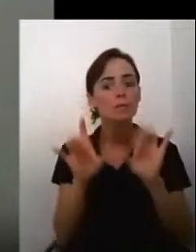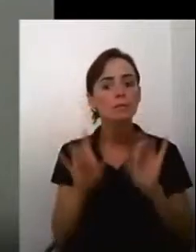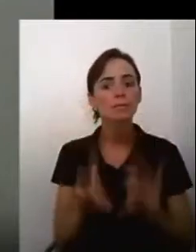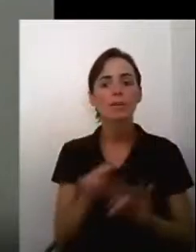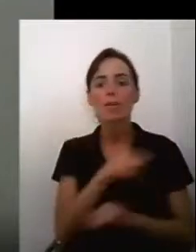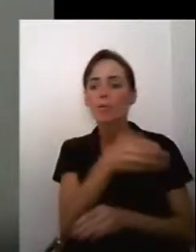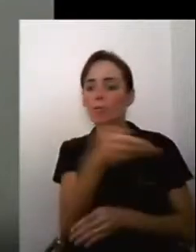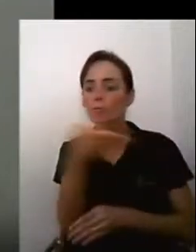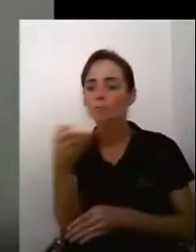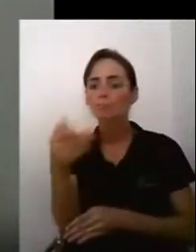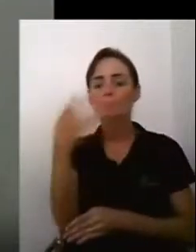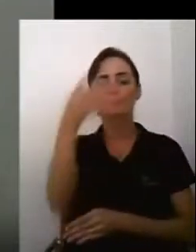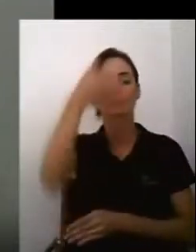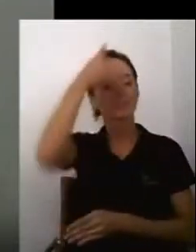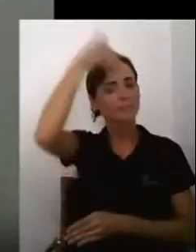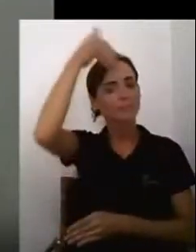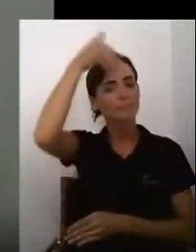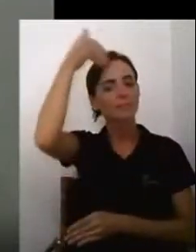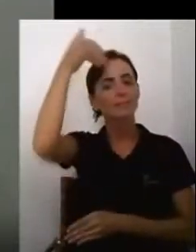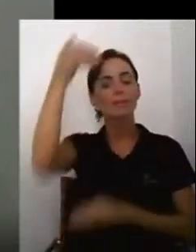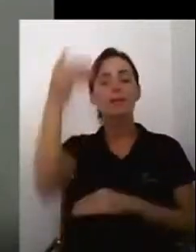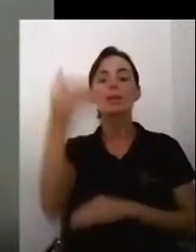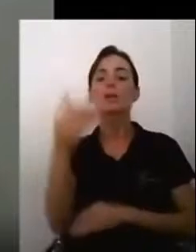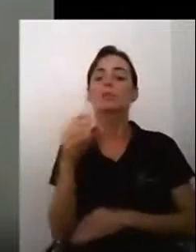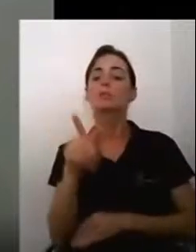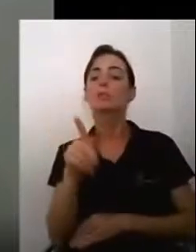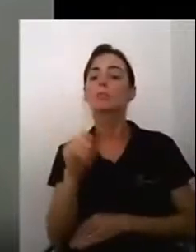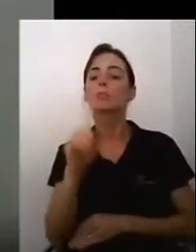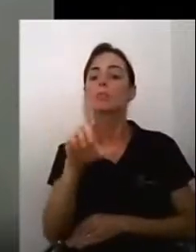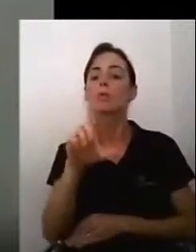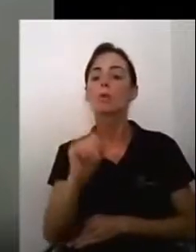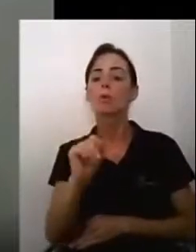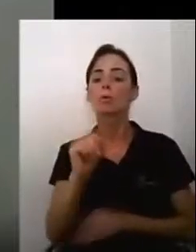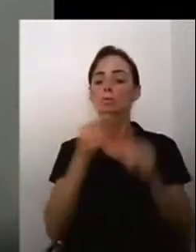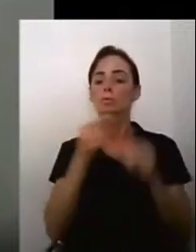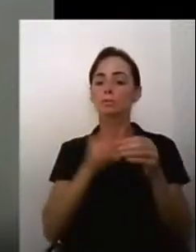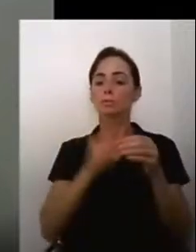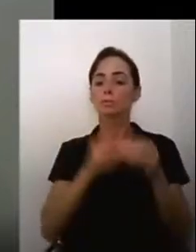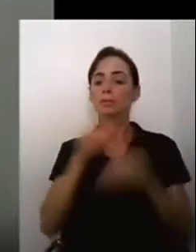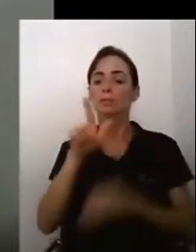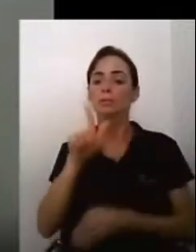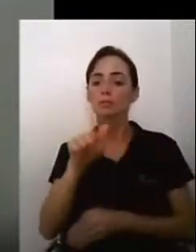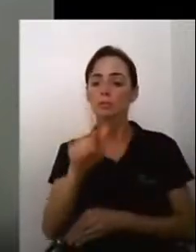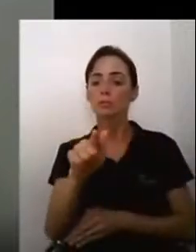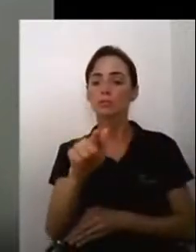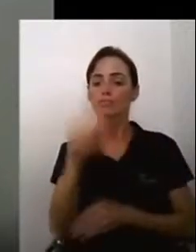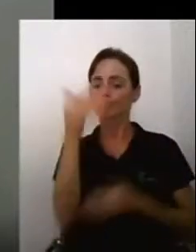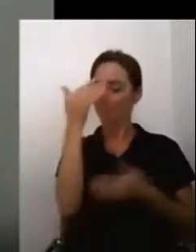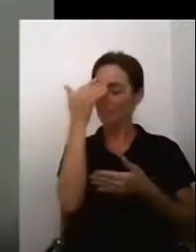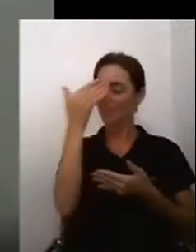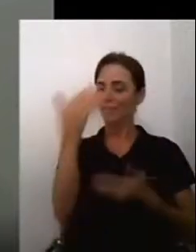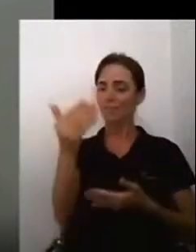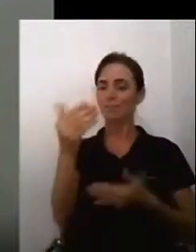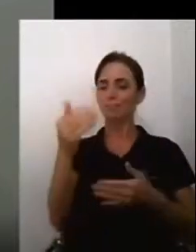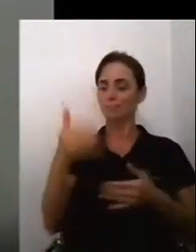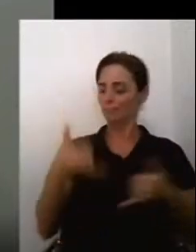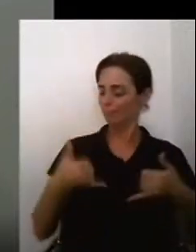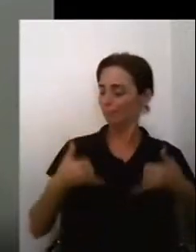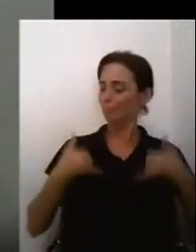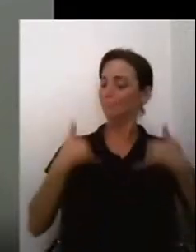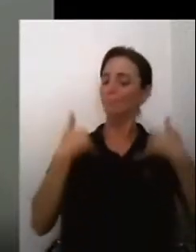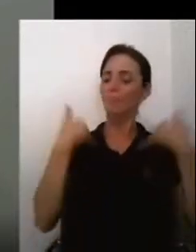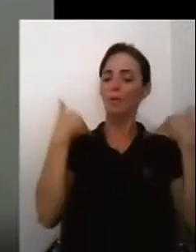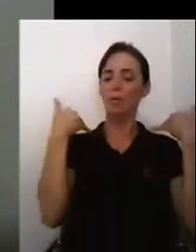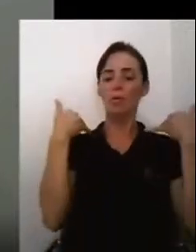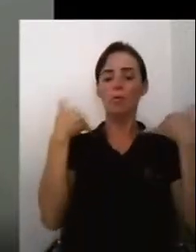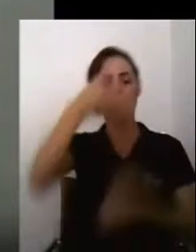caros afiliados do Polo de Giruá. Lhes agradeço a honra de ser seu paraninfo. Isso é,